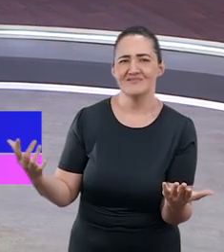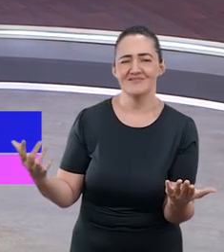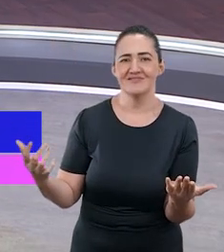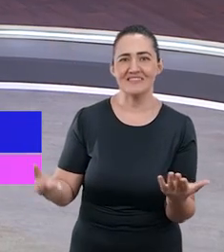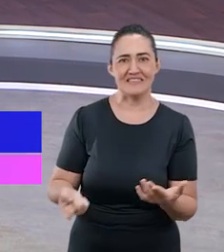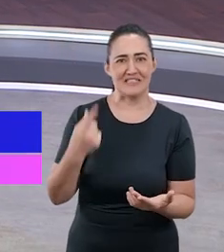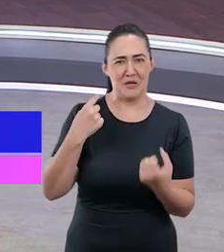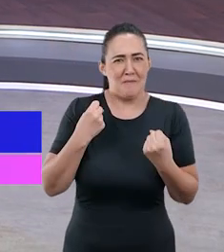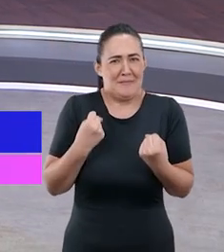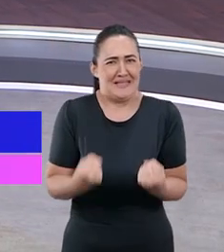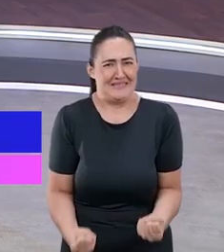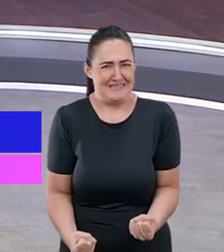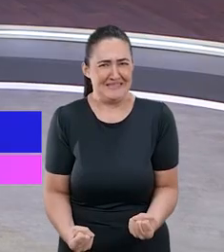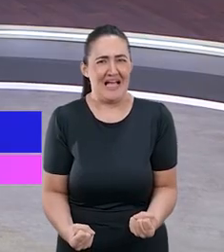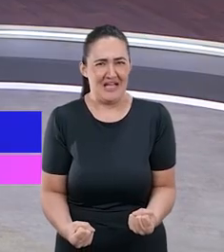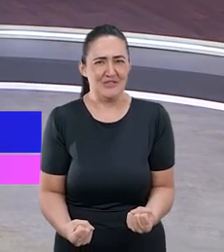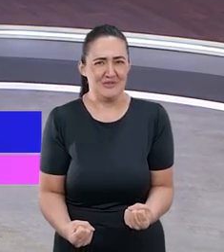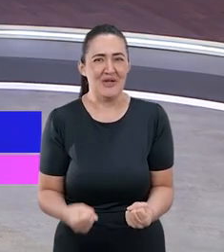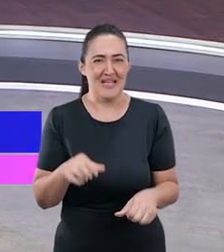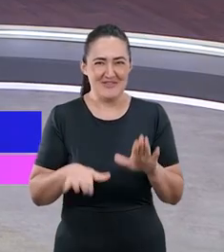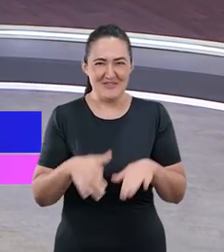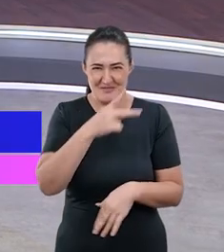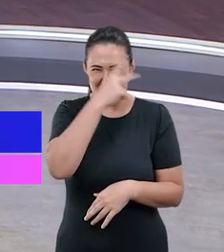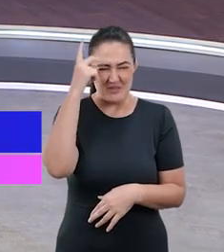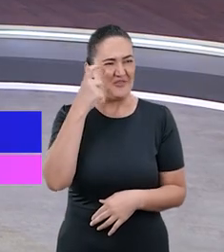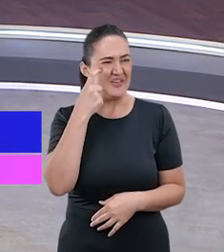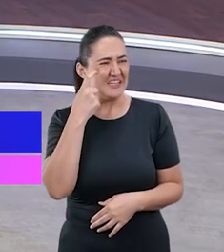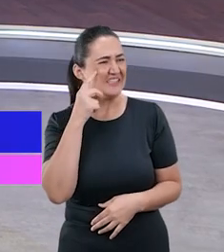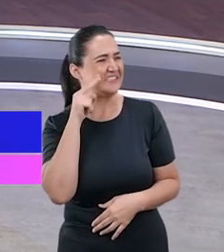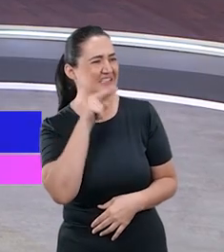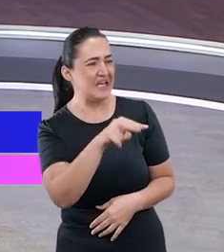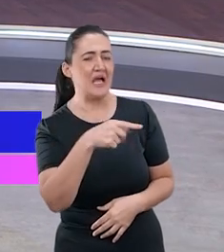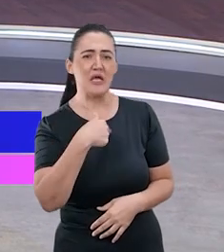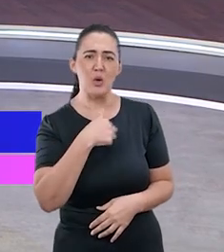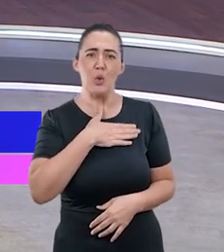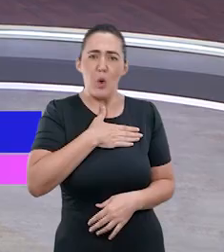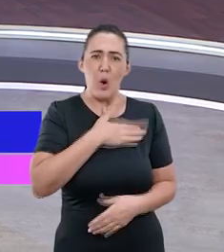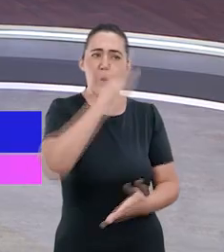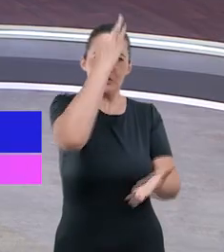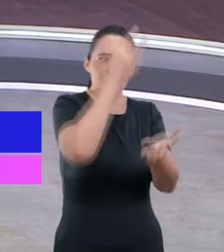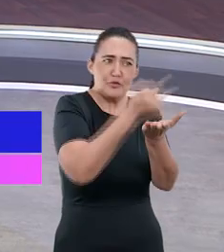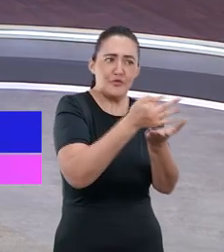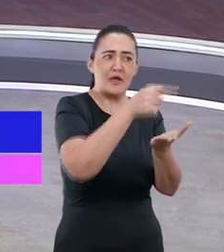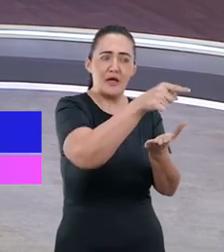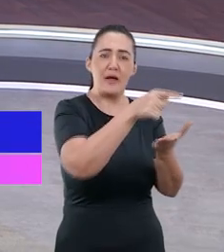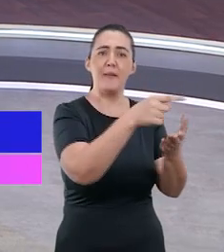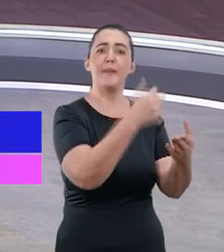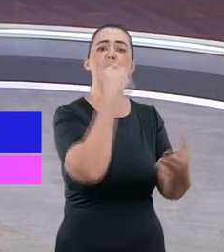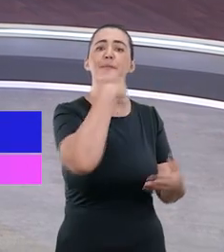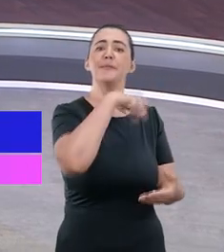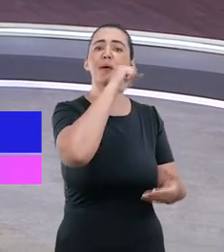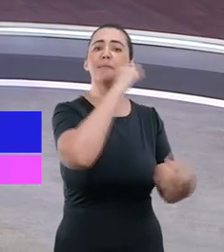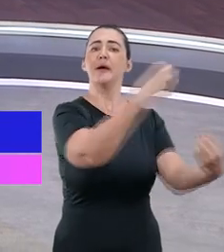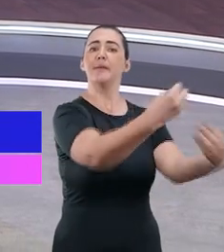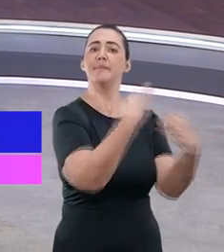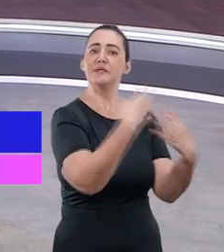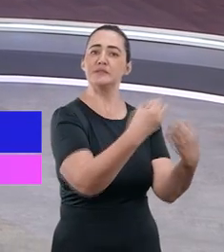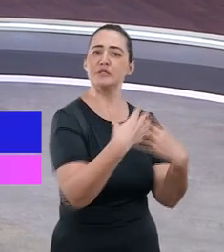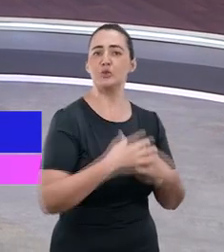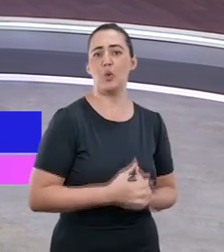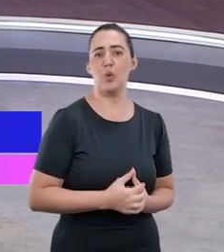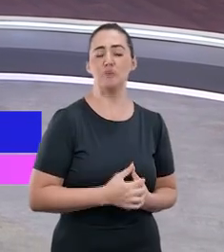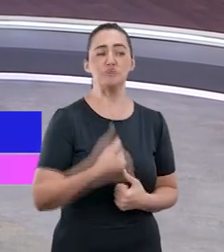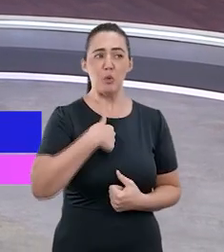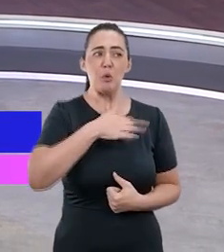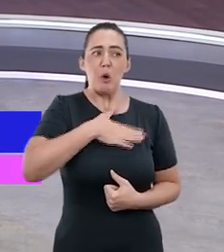isso é tão pesado para mim. Talvez tenha alguém pensando assim. É porque eu sigo a fé que a minha mãe me ensinou. Eu sigo a fé que meu